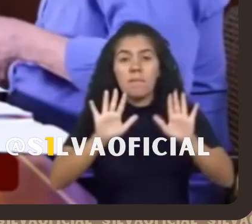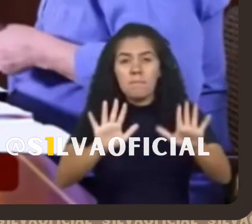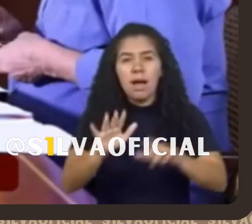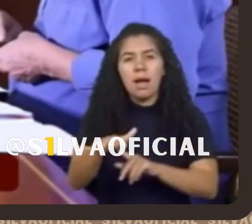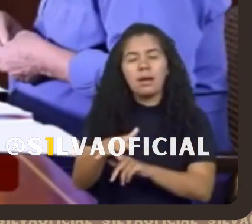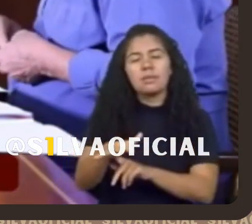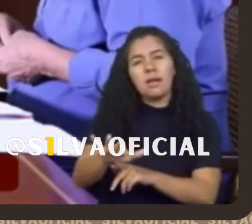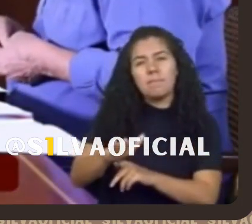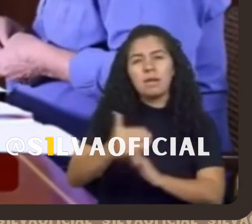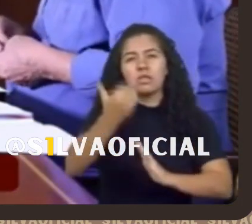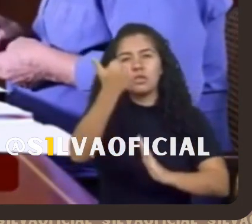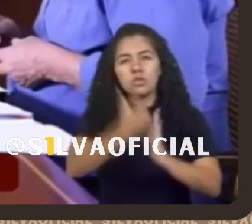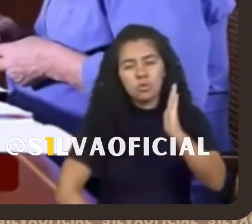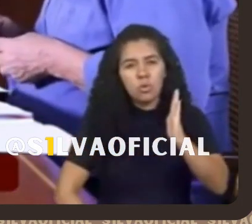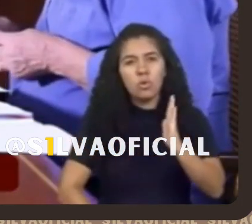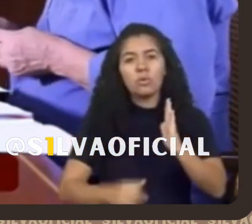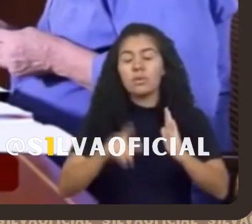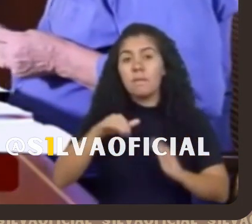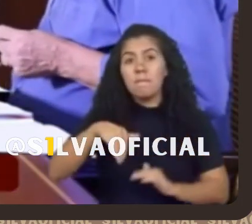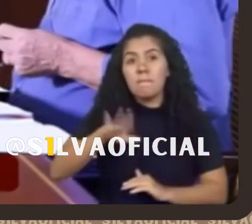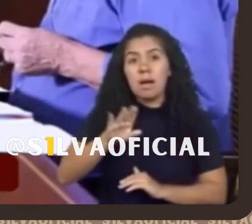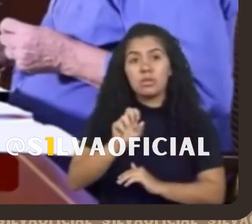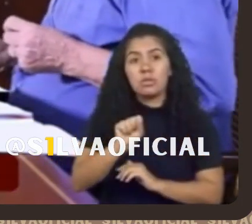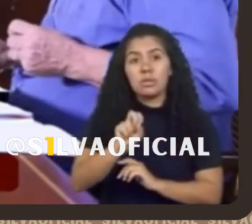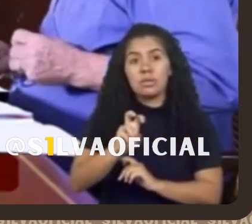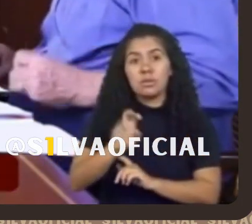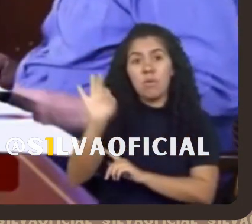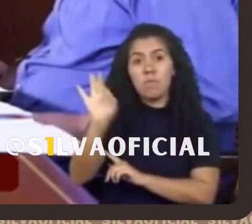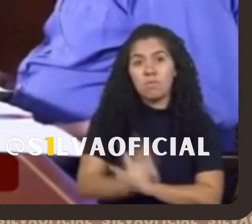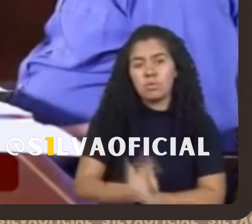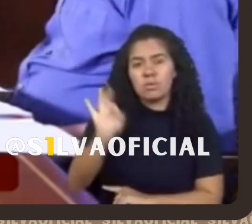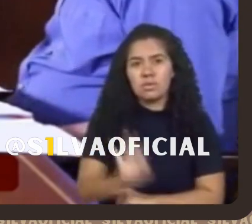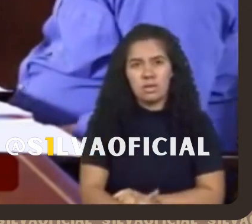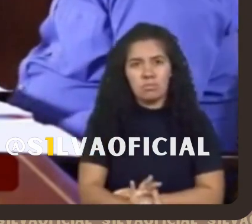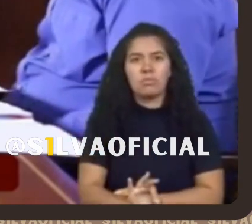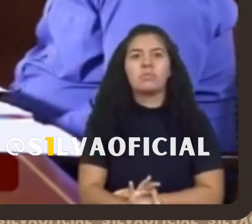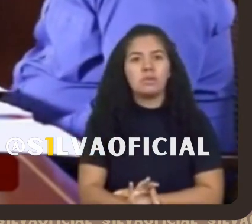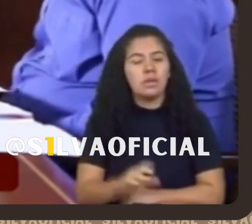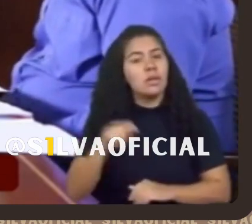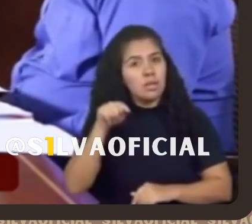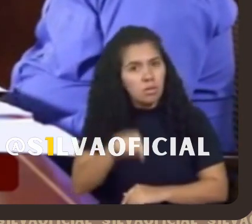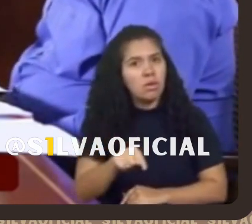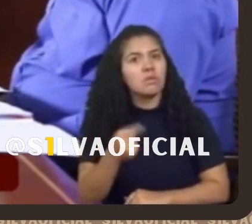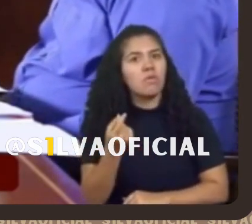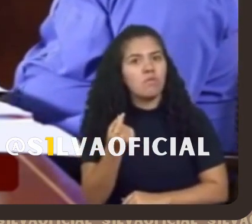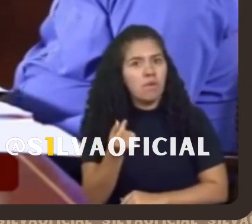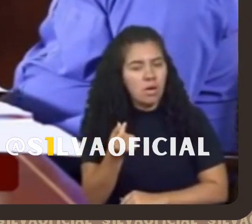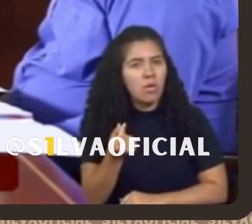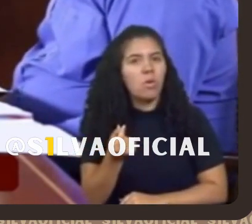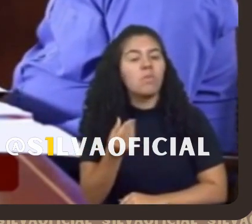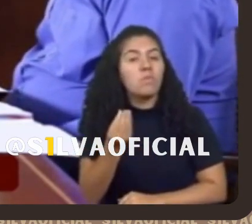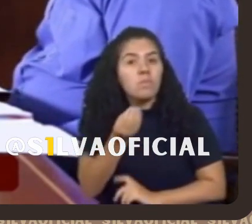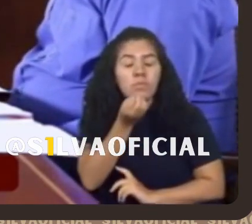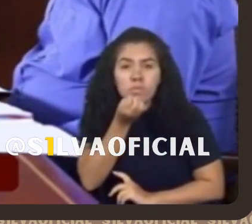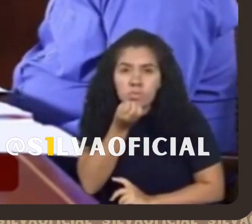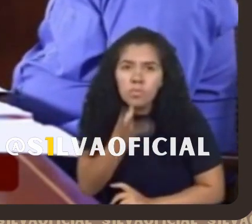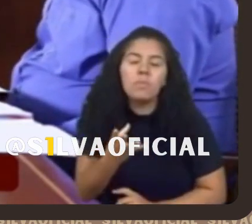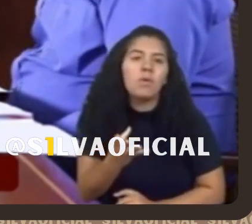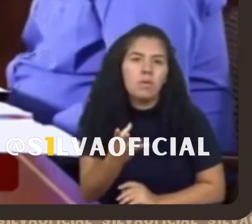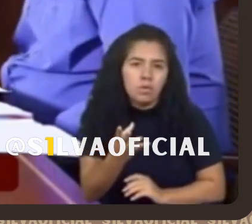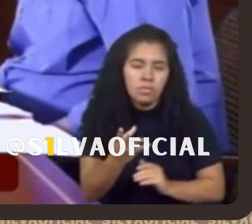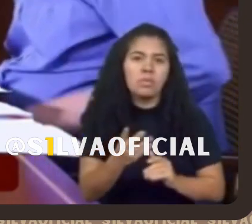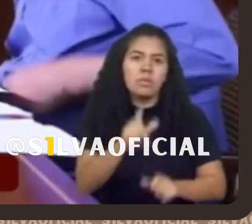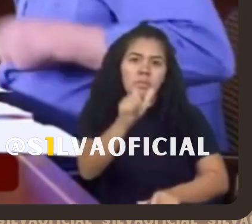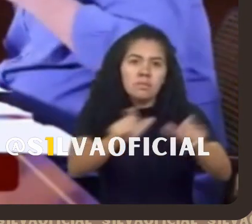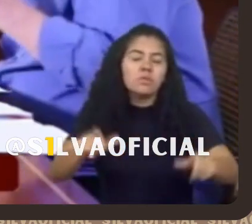econ foi de mais de 85% de todos os contratos ou seja um valor significativo para as pessoas quitarem seas dívidas